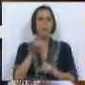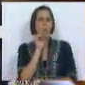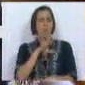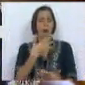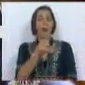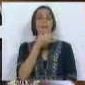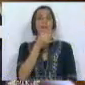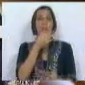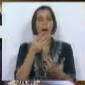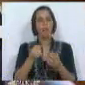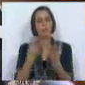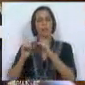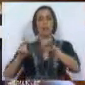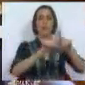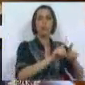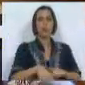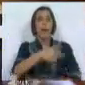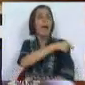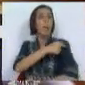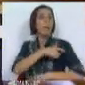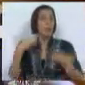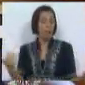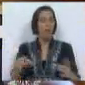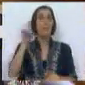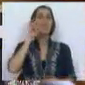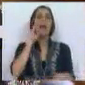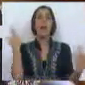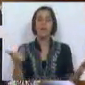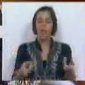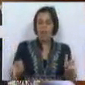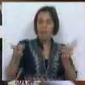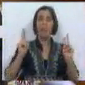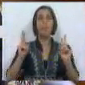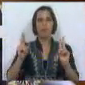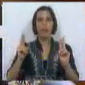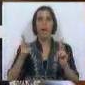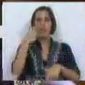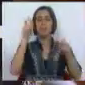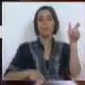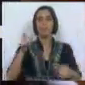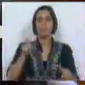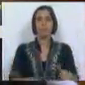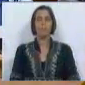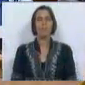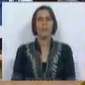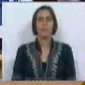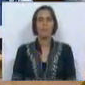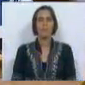para falar em pluralismo, em representatividade e garantias das liberdades dos cidadãos.